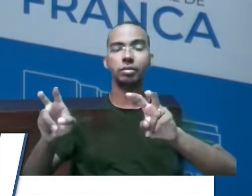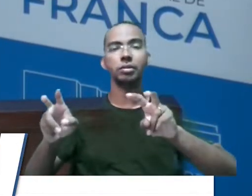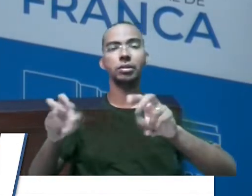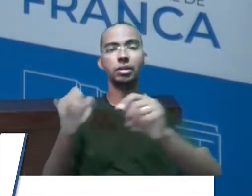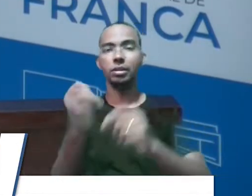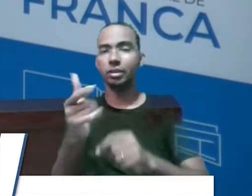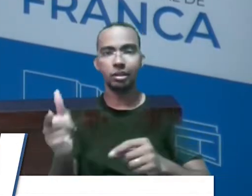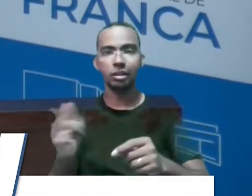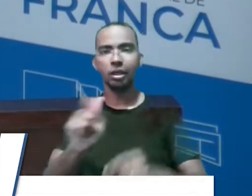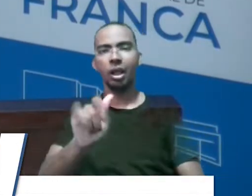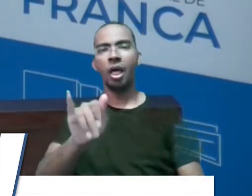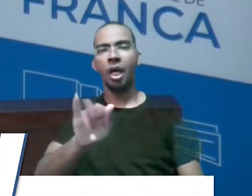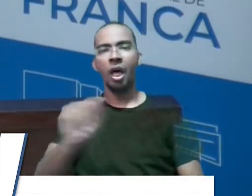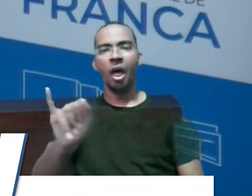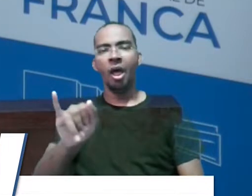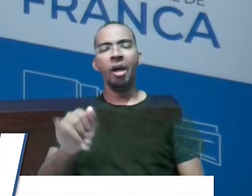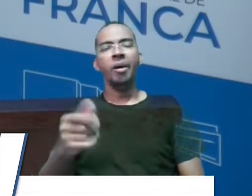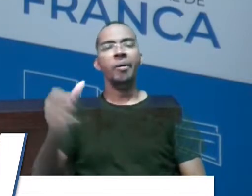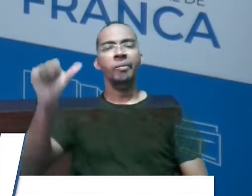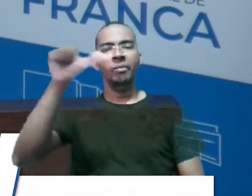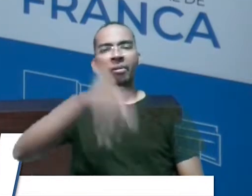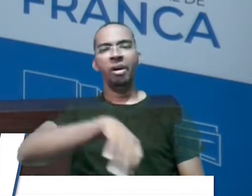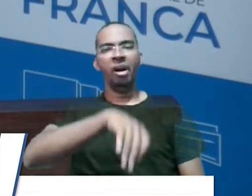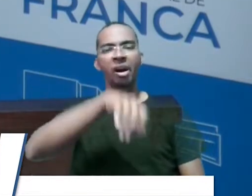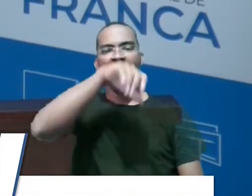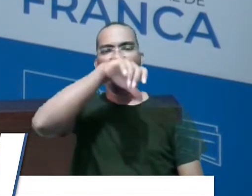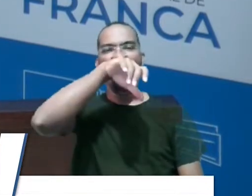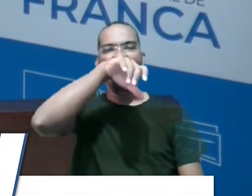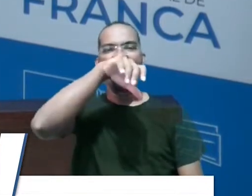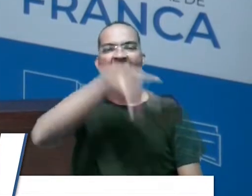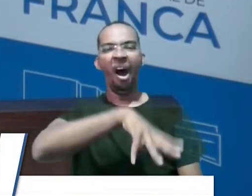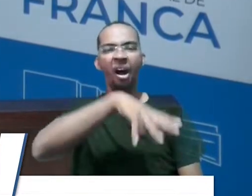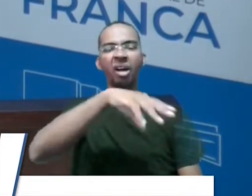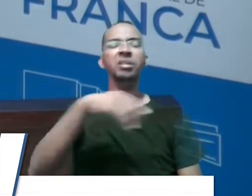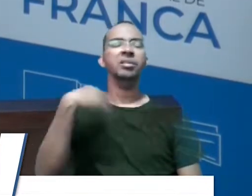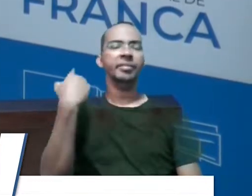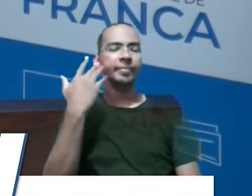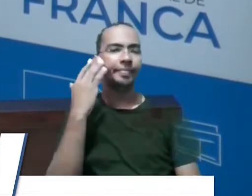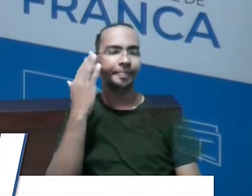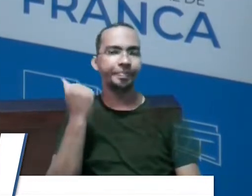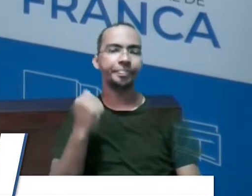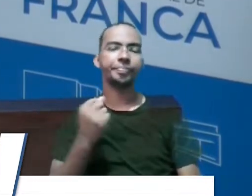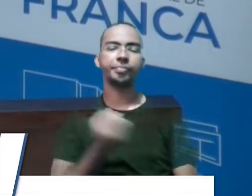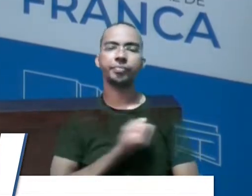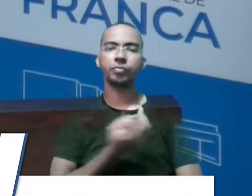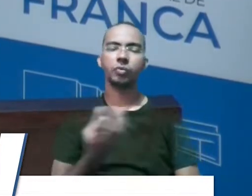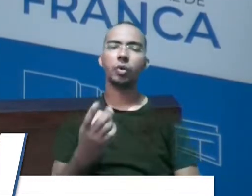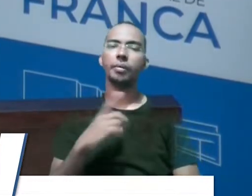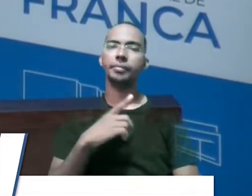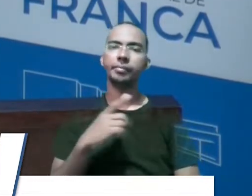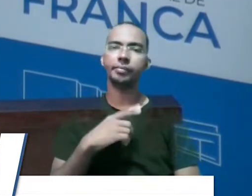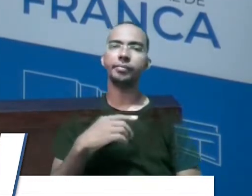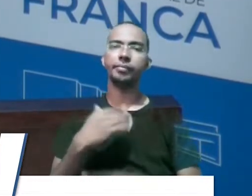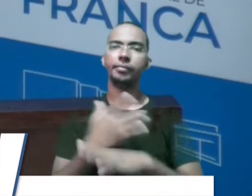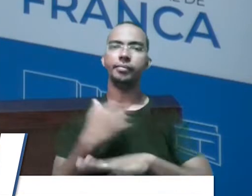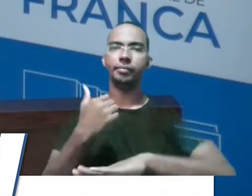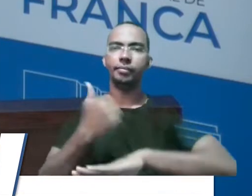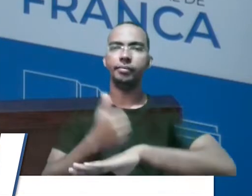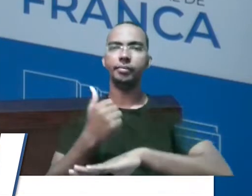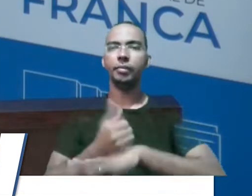garis a situação ficaria muito mais grave. A gente sabe que o número de garis que nós temos numa cidade igual Franca ainda